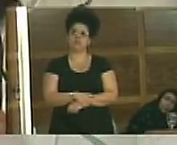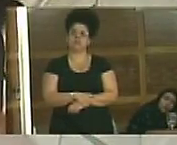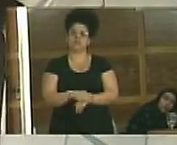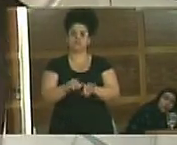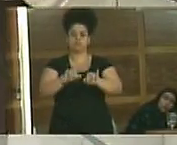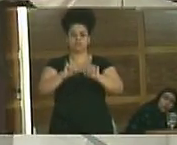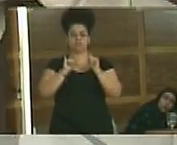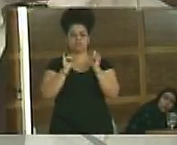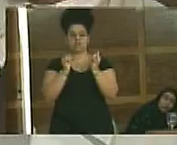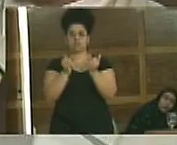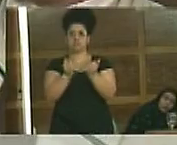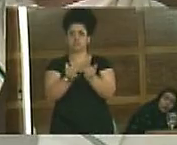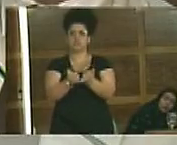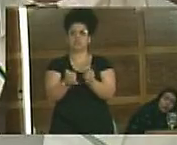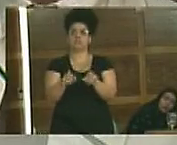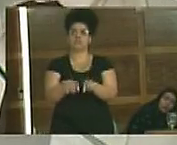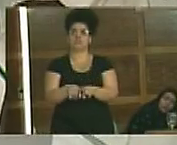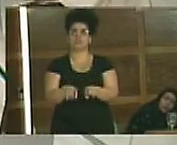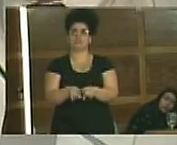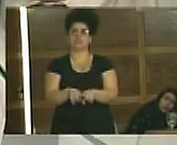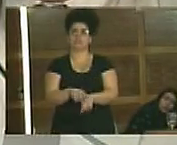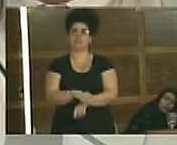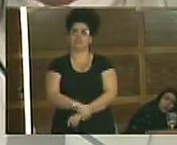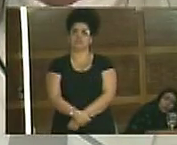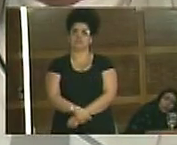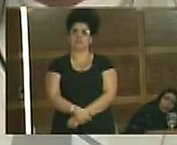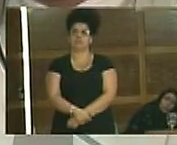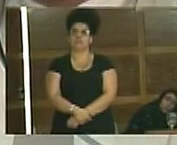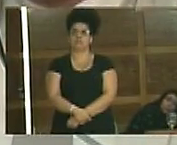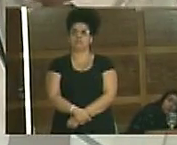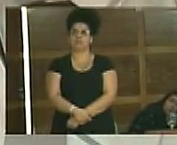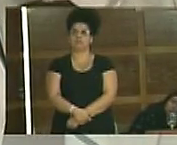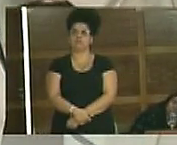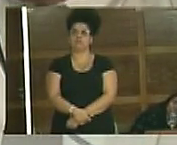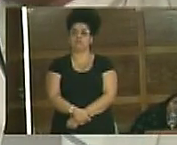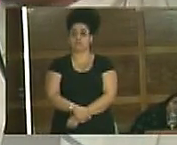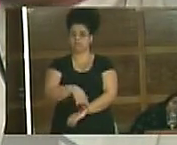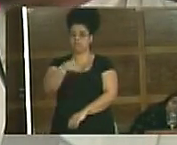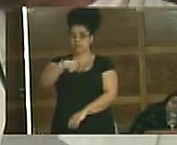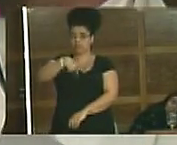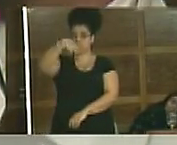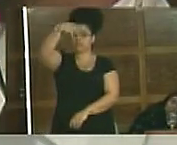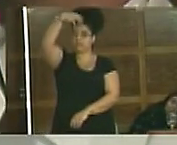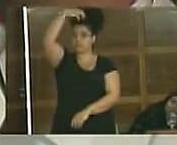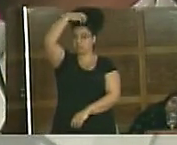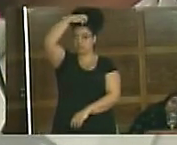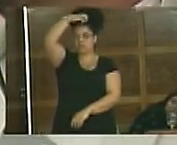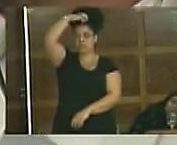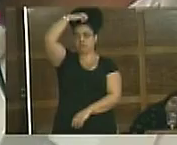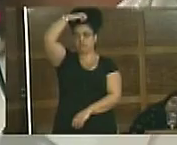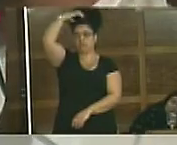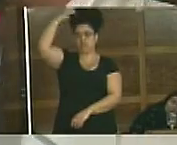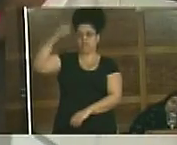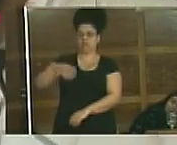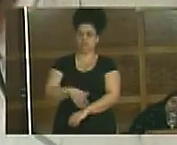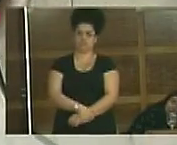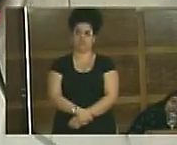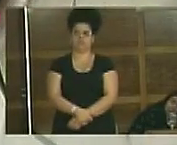Verome, aqui é a Verome, ó. Essa é a Verome. Angra dos Reis, que é a